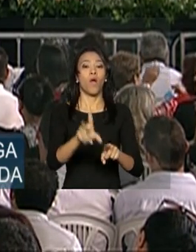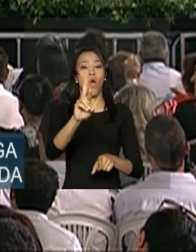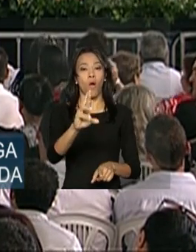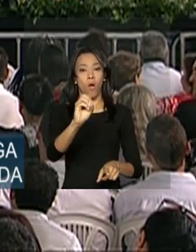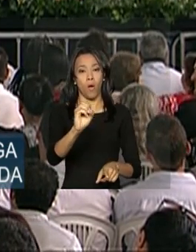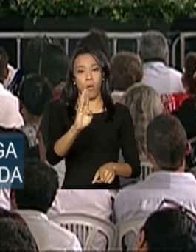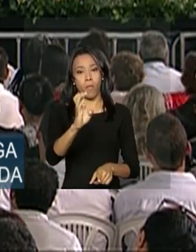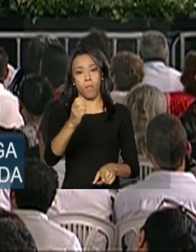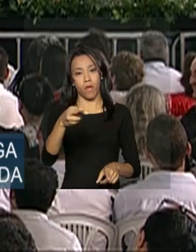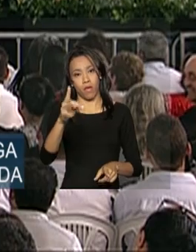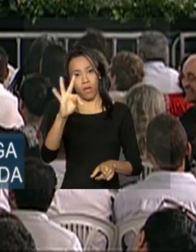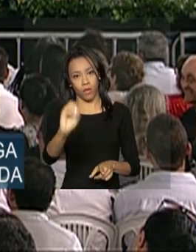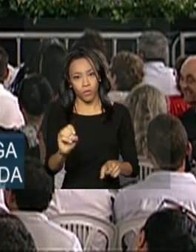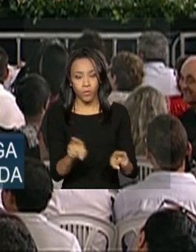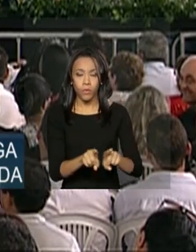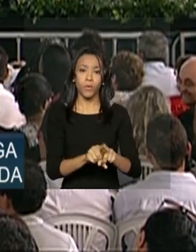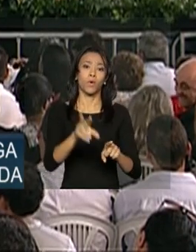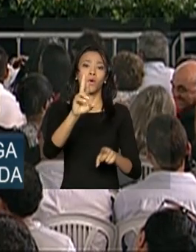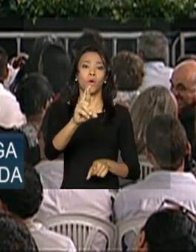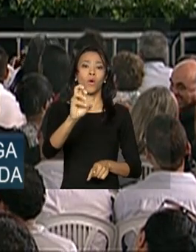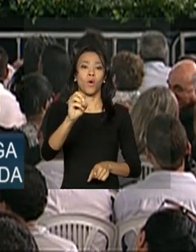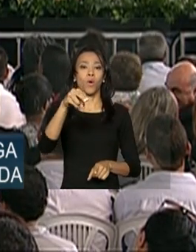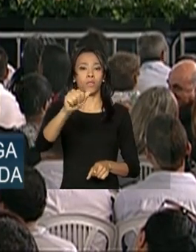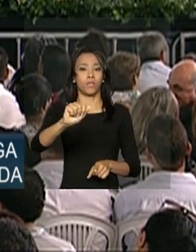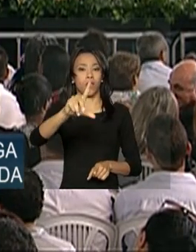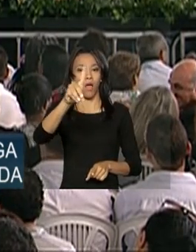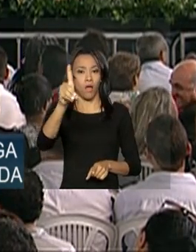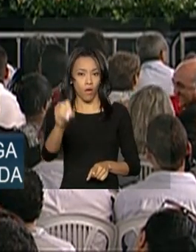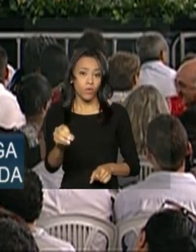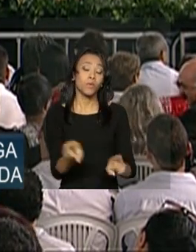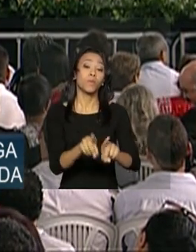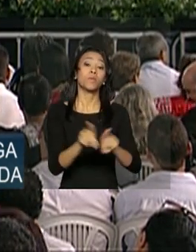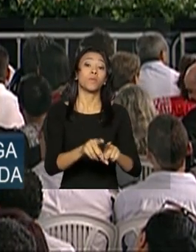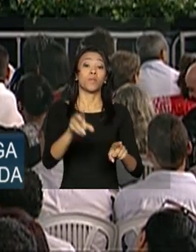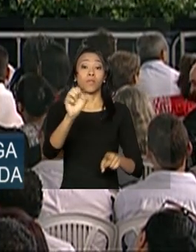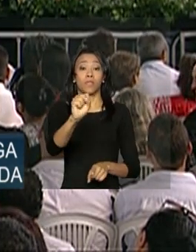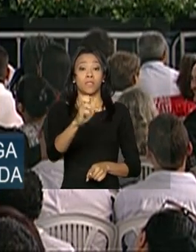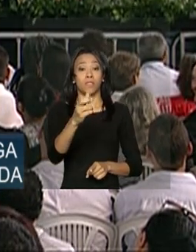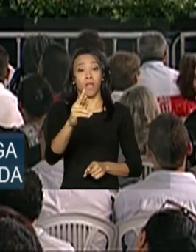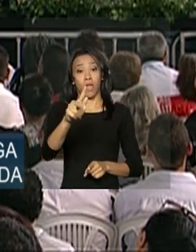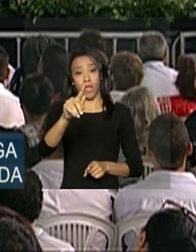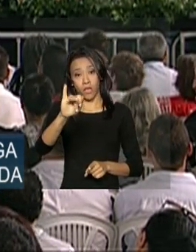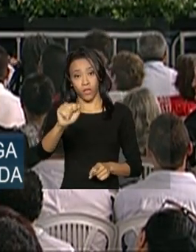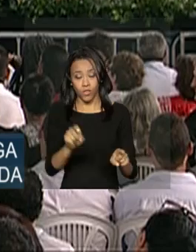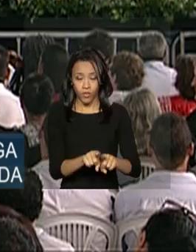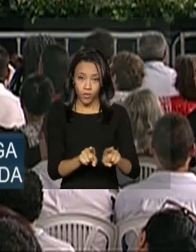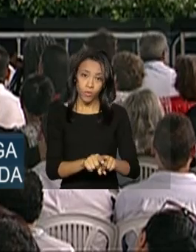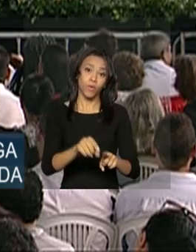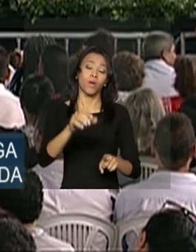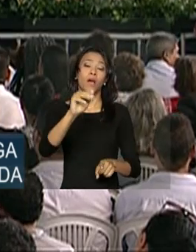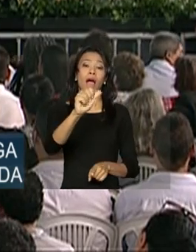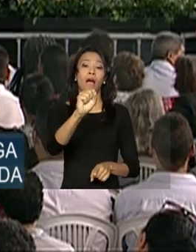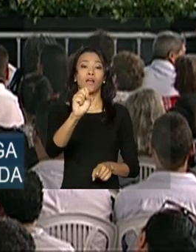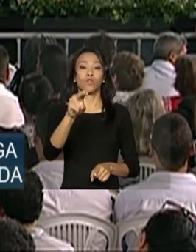Roberto Brito, ao Ronaldo Carleto, ao Sérgio Brito, ao Valmir Assunção.